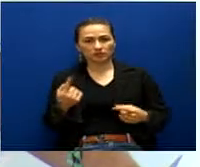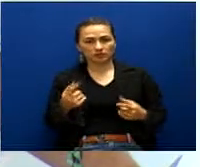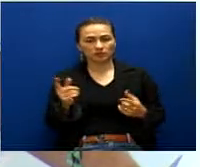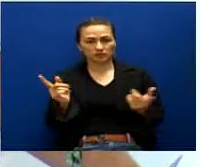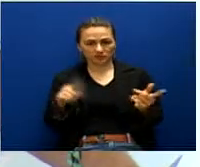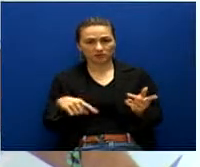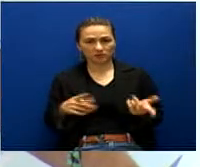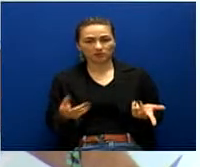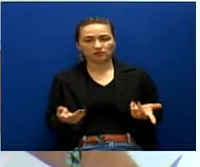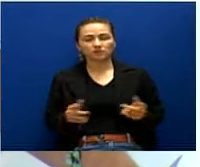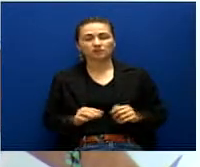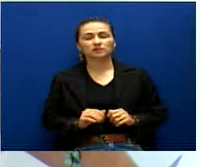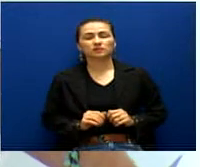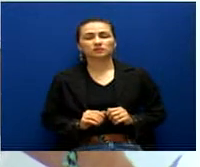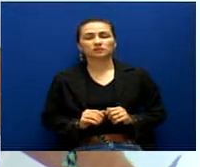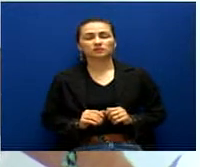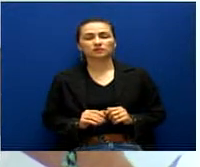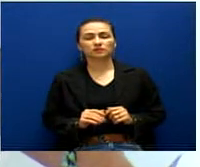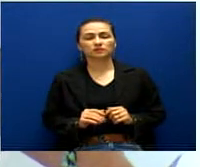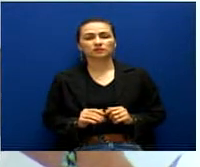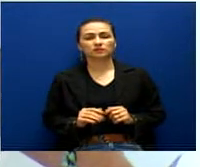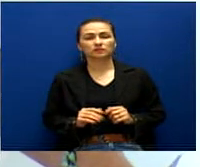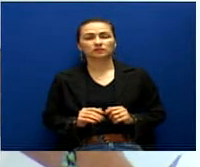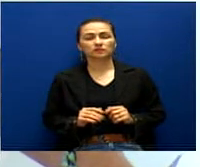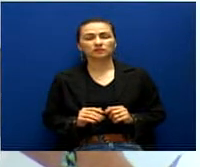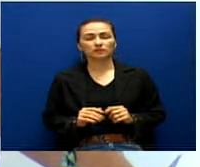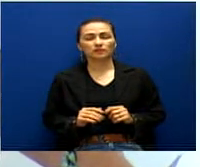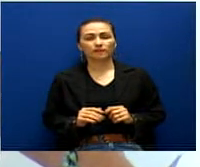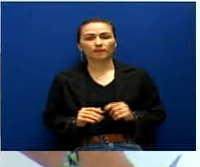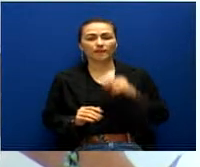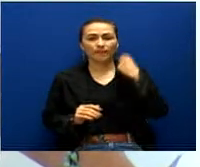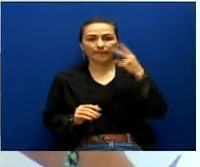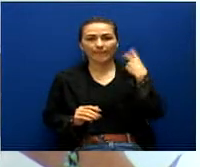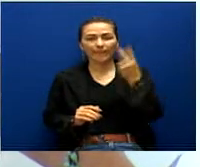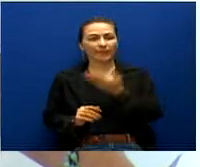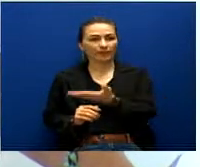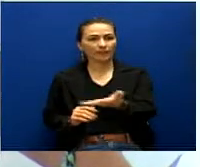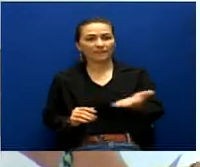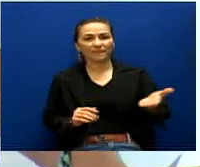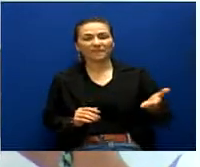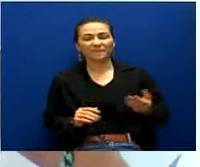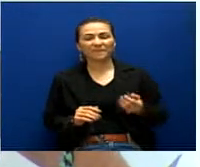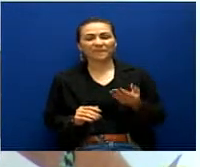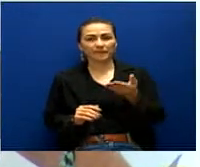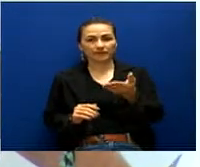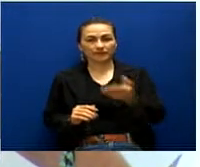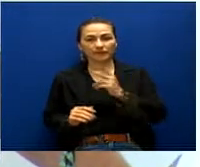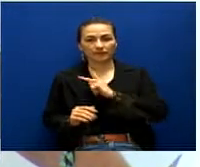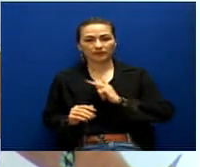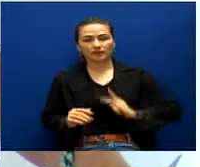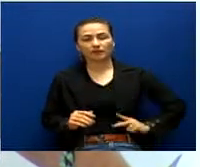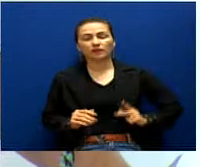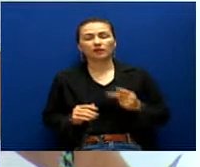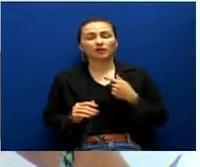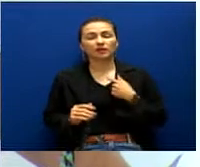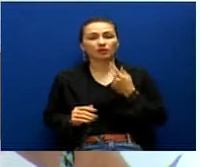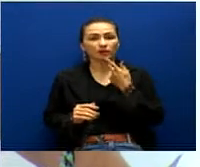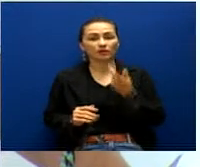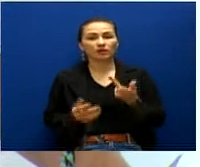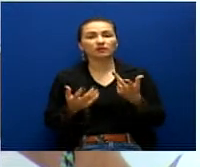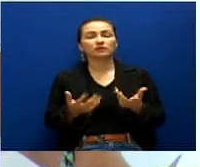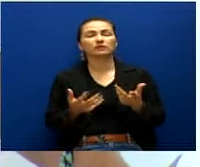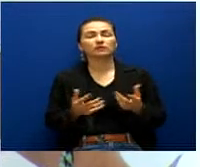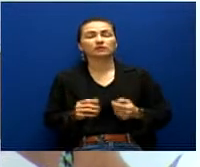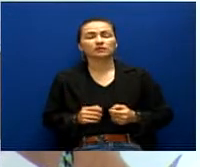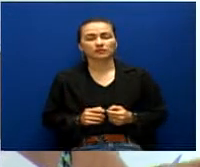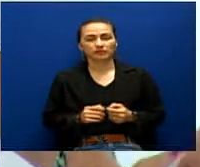Vereador Martinez, pois não. Essa foi e demais vereadoras e vereadores ao presidente. Eu estou aqui fazendo a defesa das emendas que